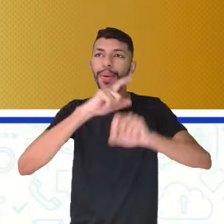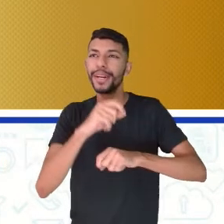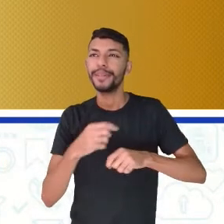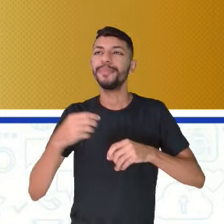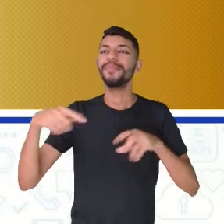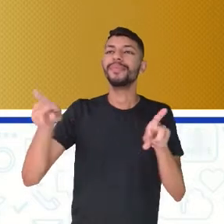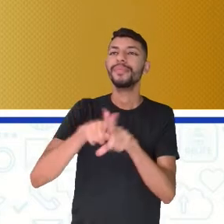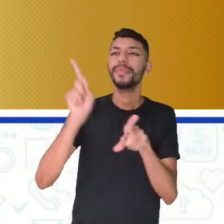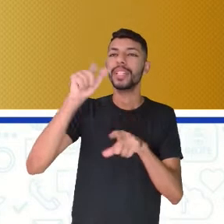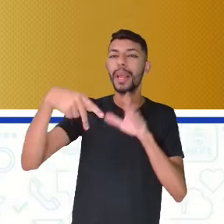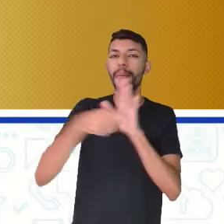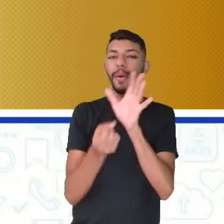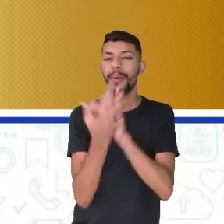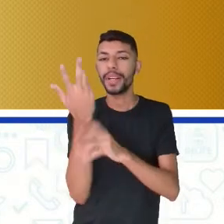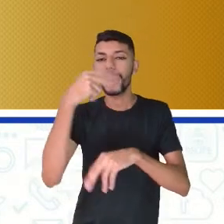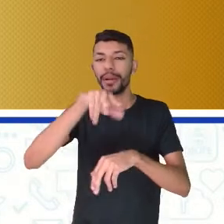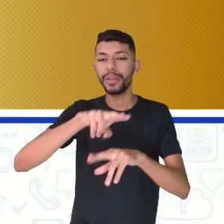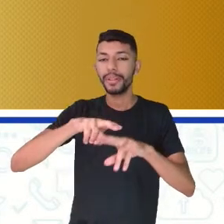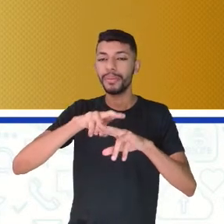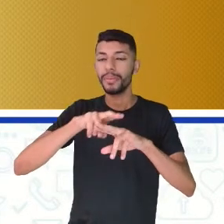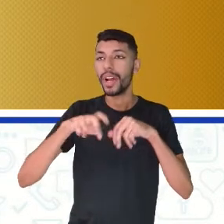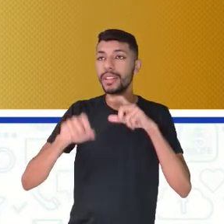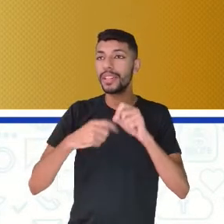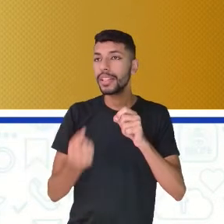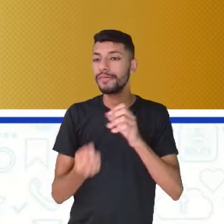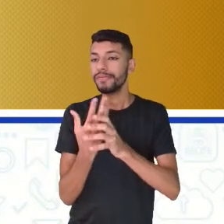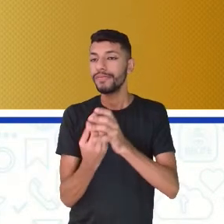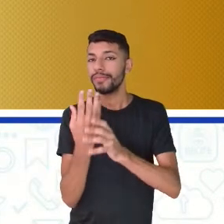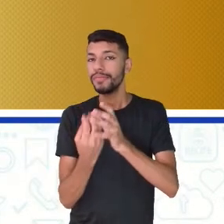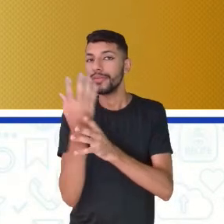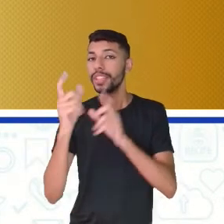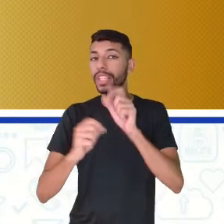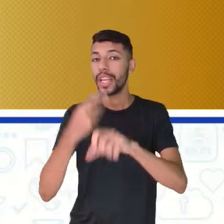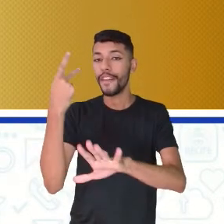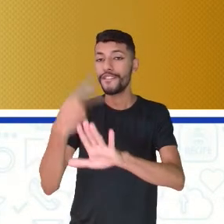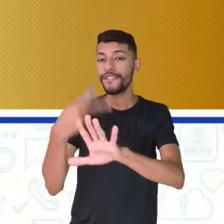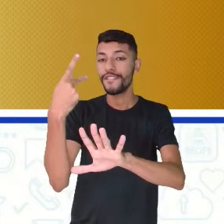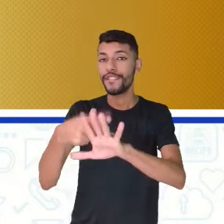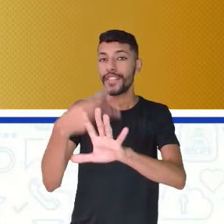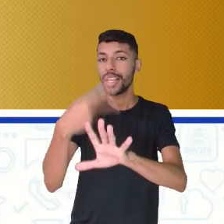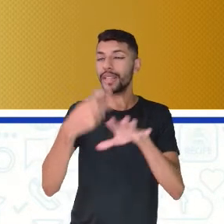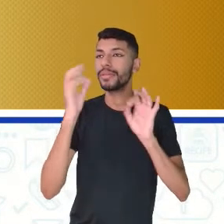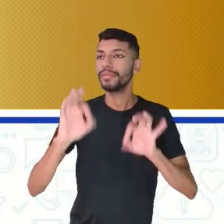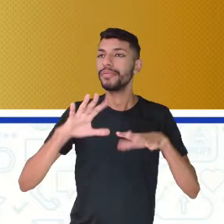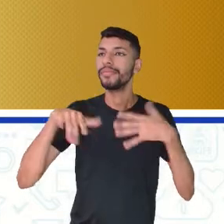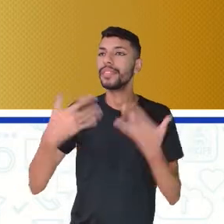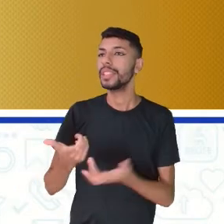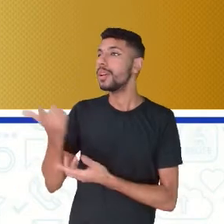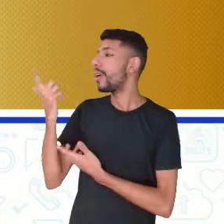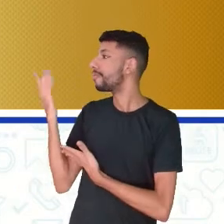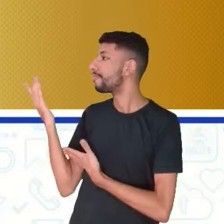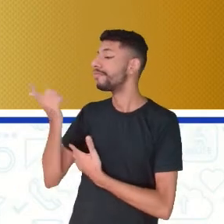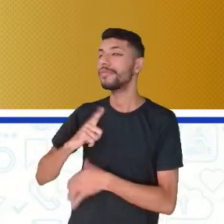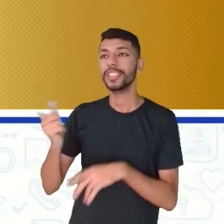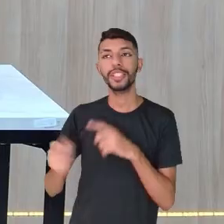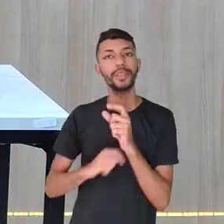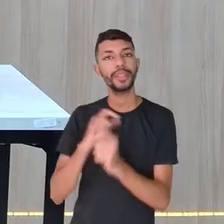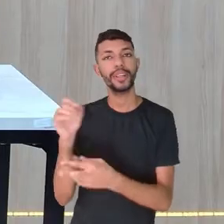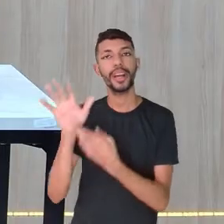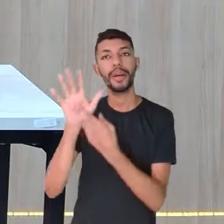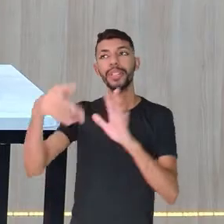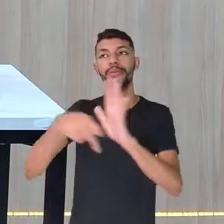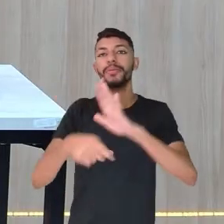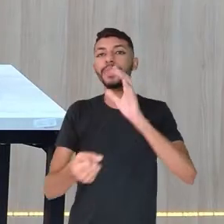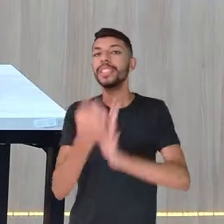na fabricação aí do vidro. Então, aí nós temos uma representação da fabricação aí do vidro. E